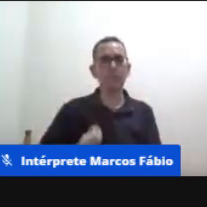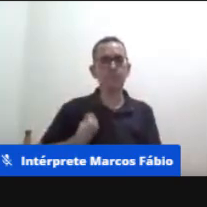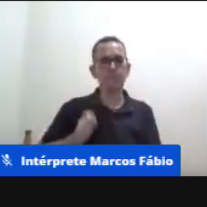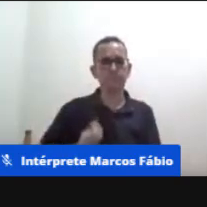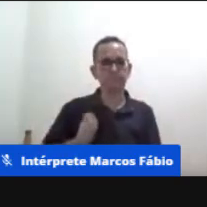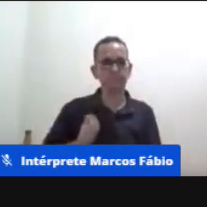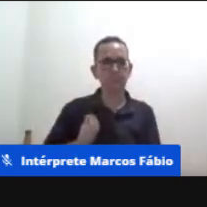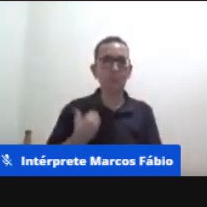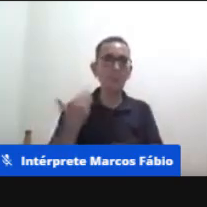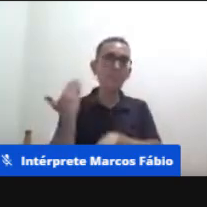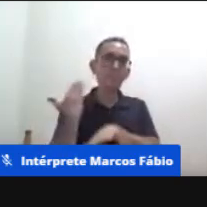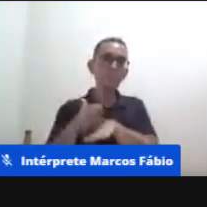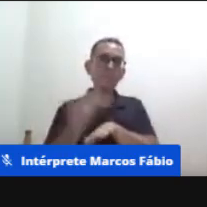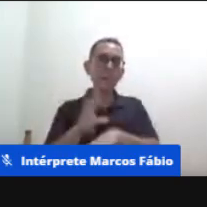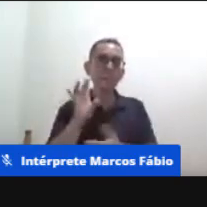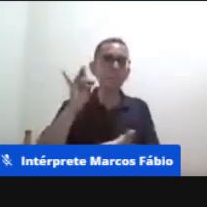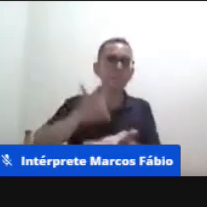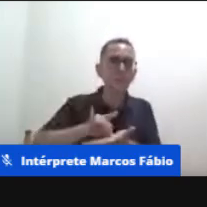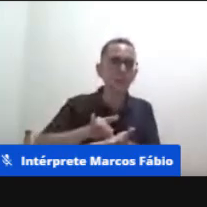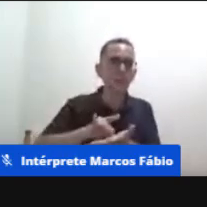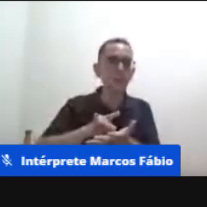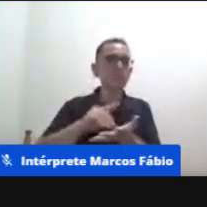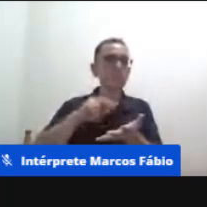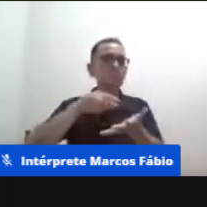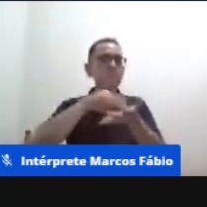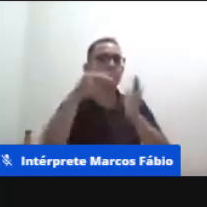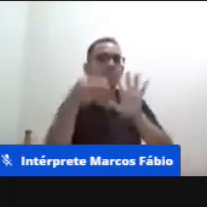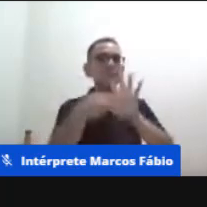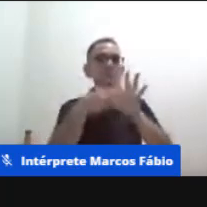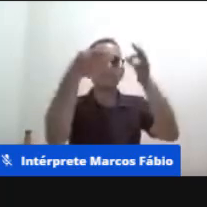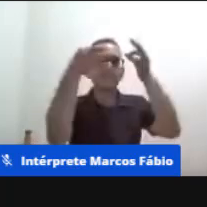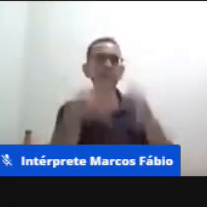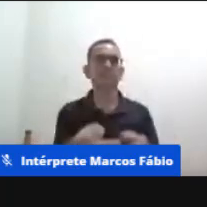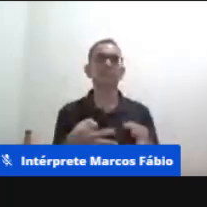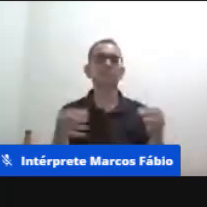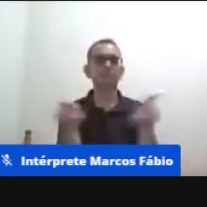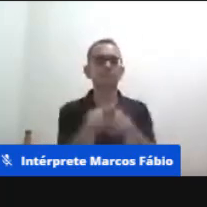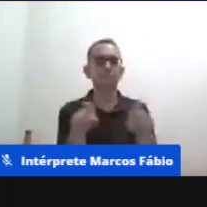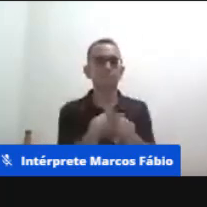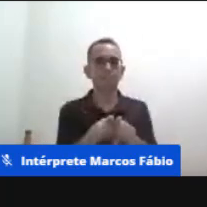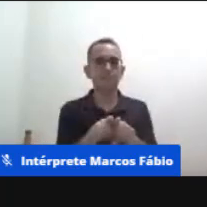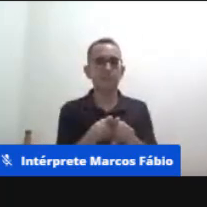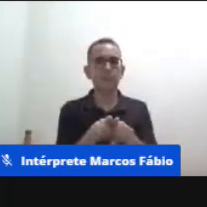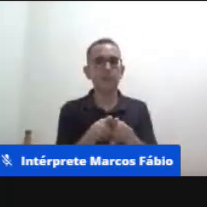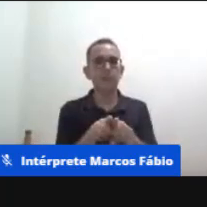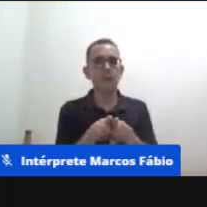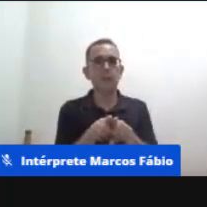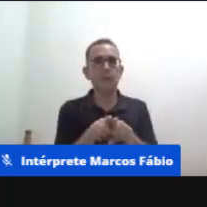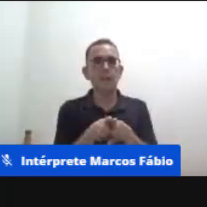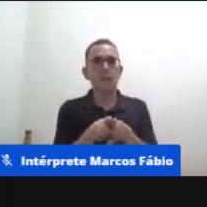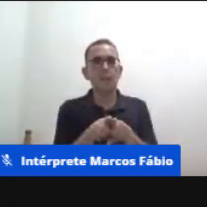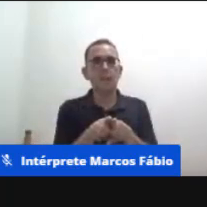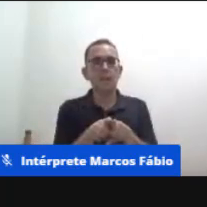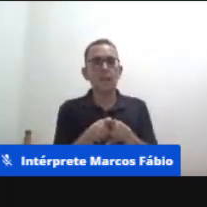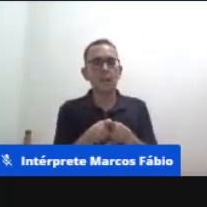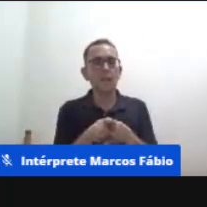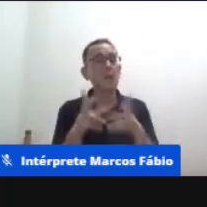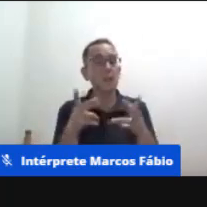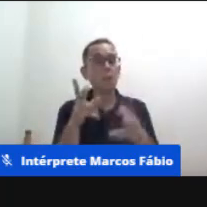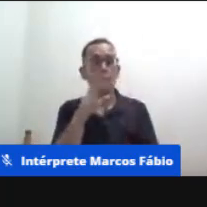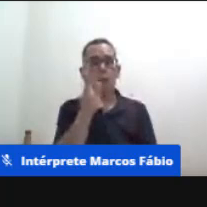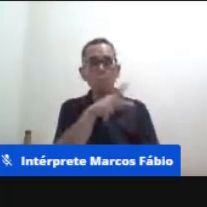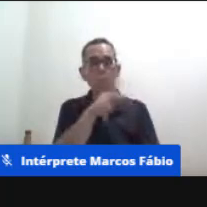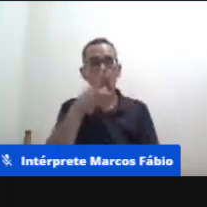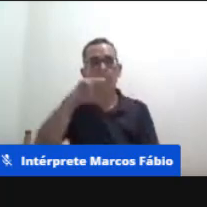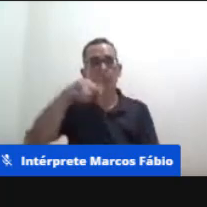reais, significativas e funcionais. E assim como o professor Márcio diz, às vezes